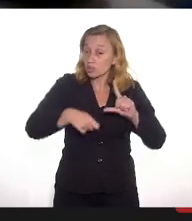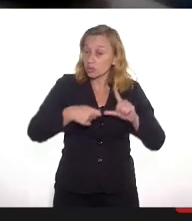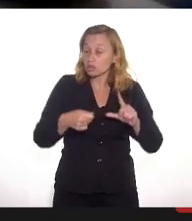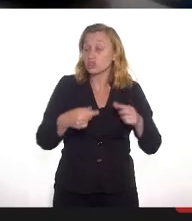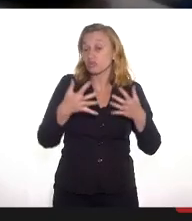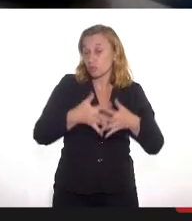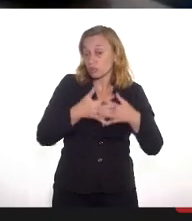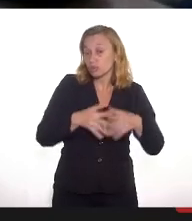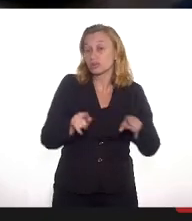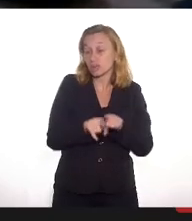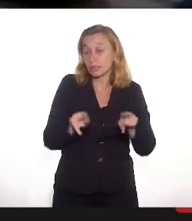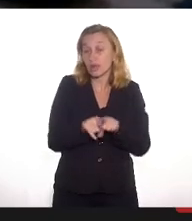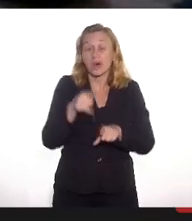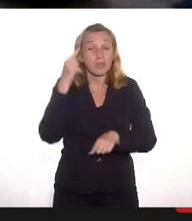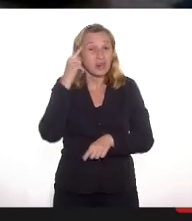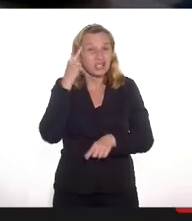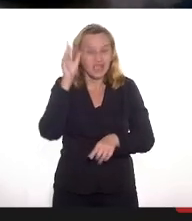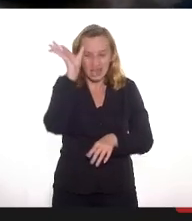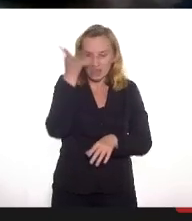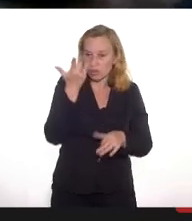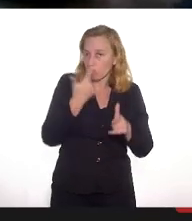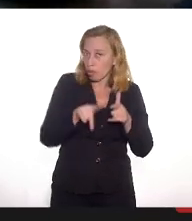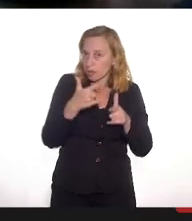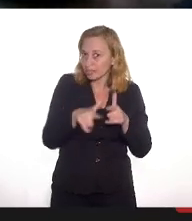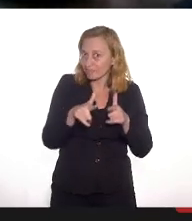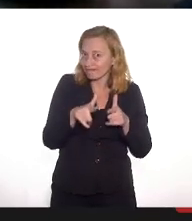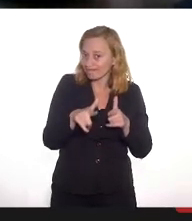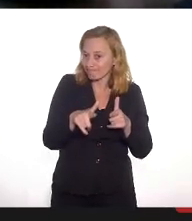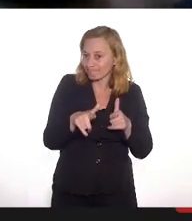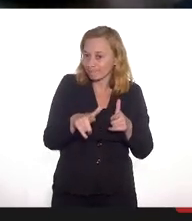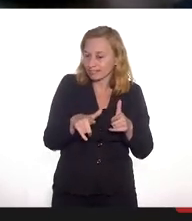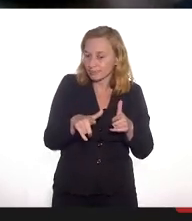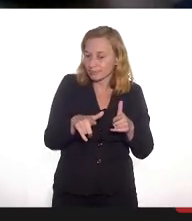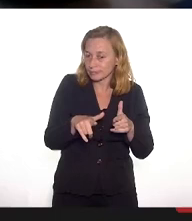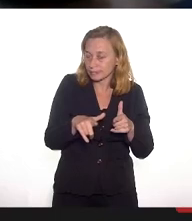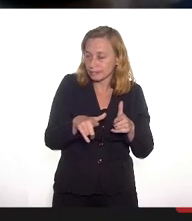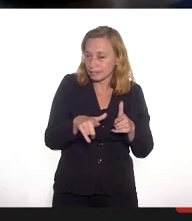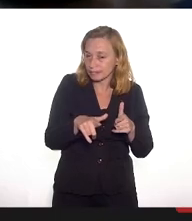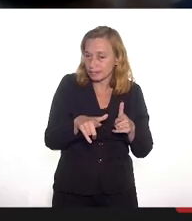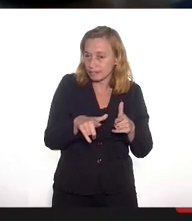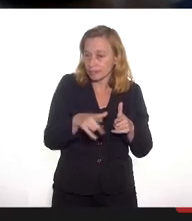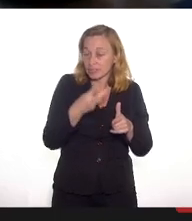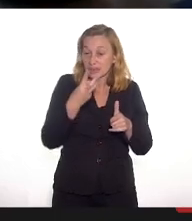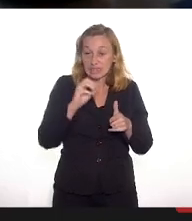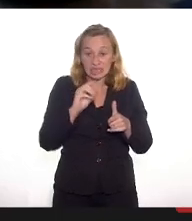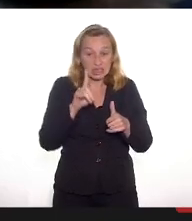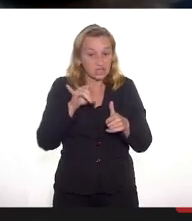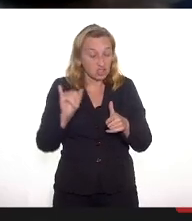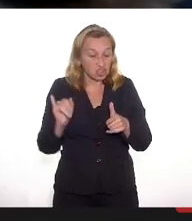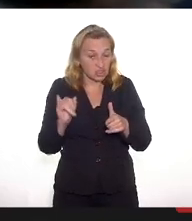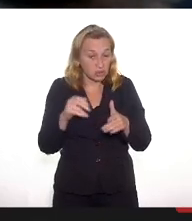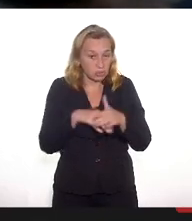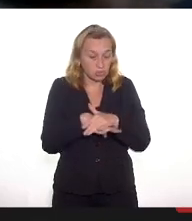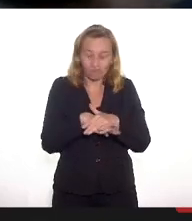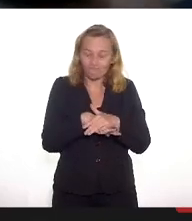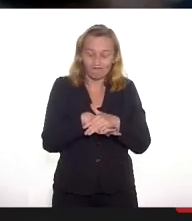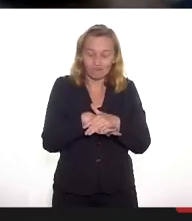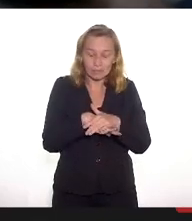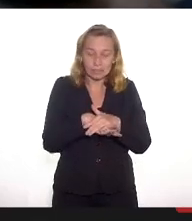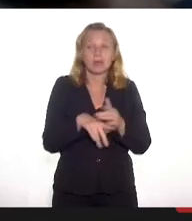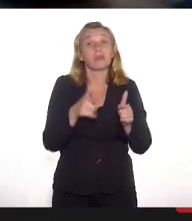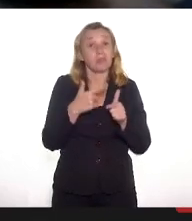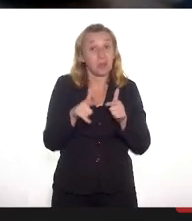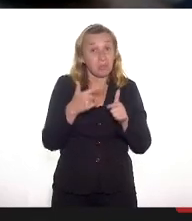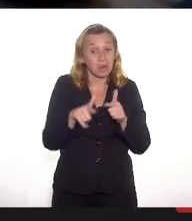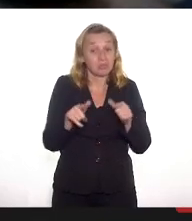publicada que se pensa resolver o problema da conservação que agora pode ficar 30 dias de 2 a 8 positive mas ela